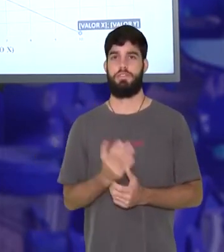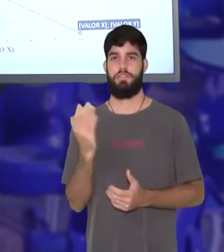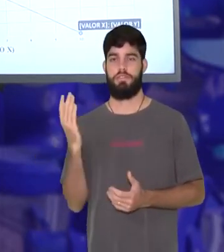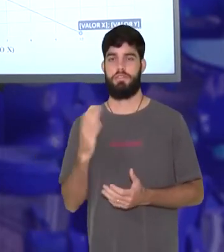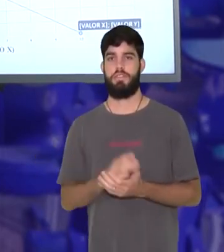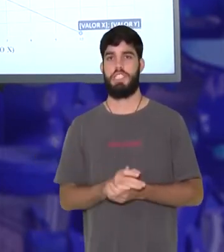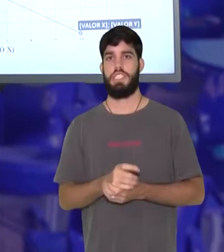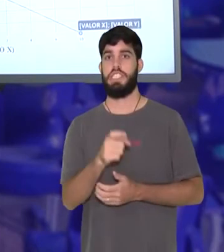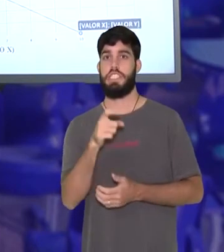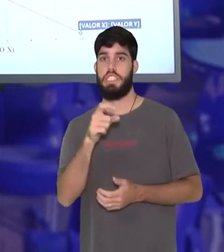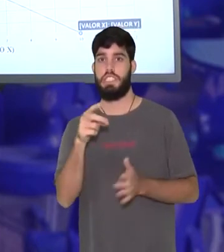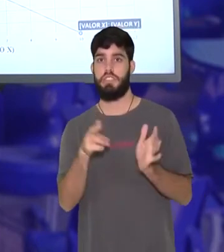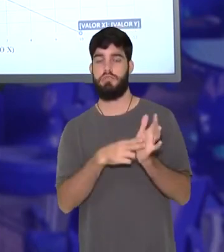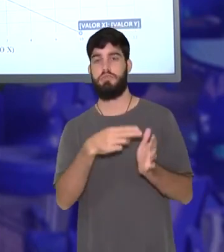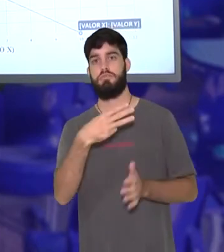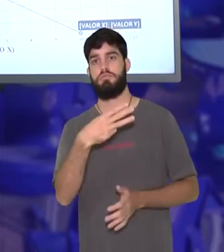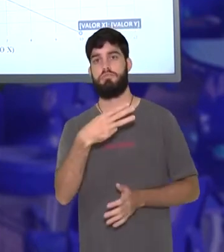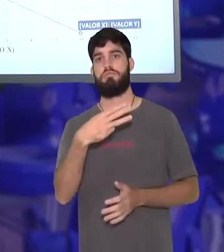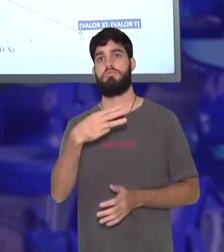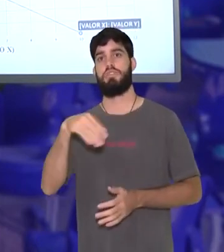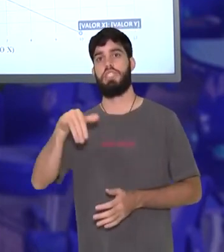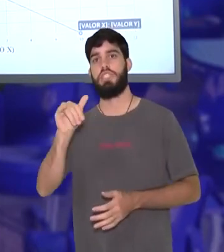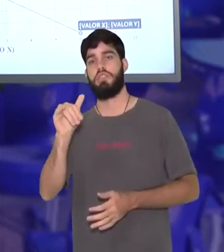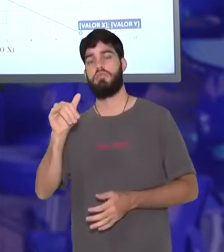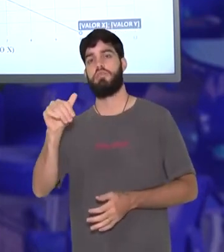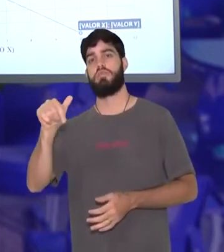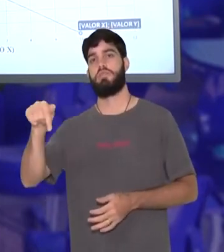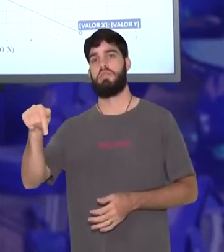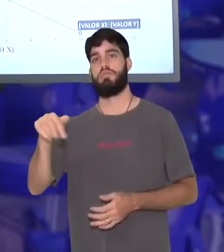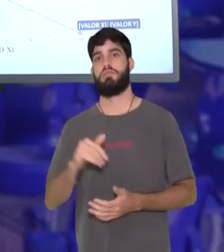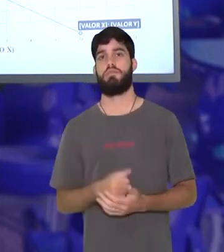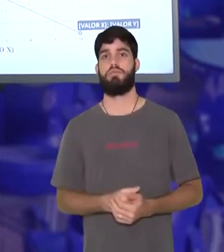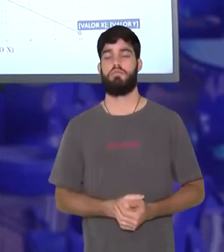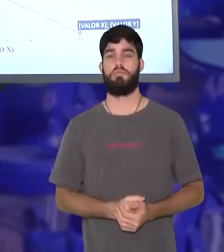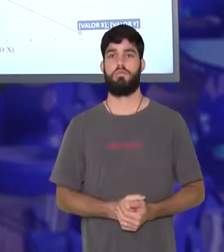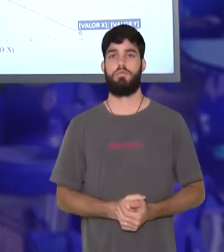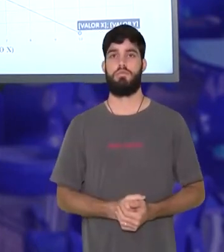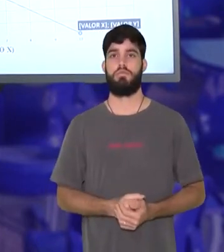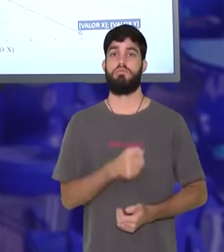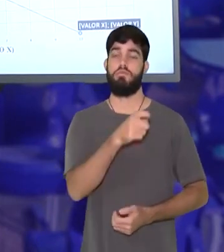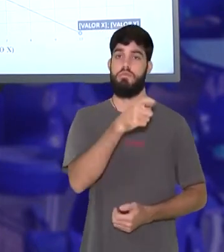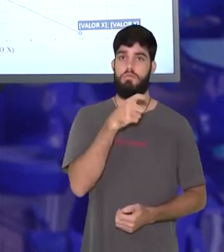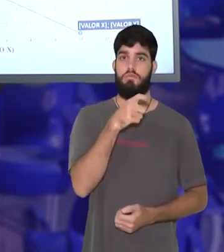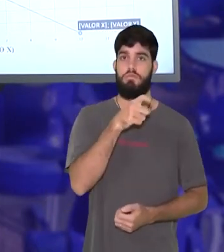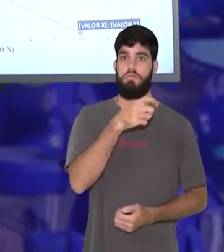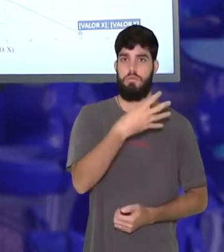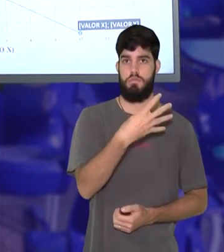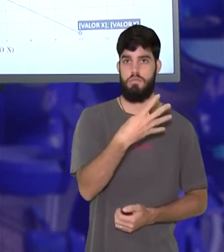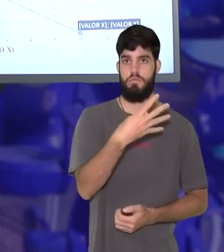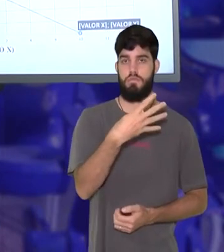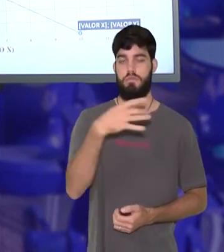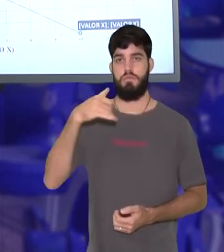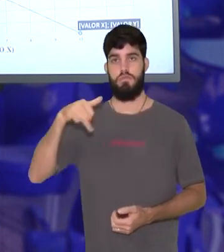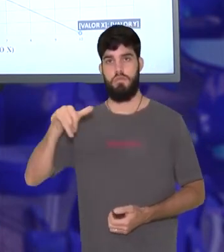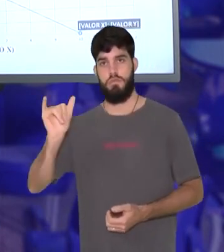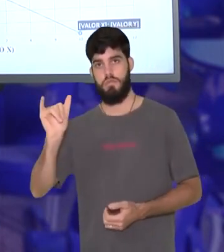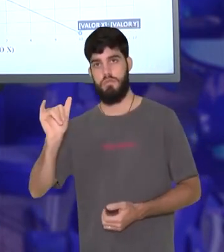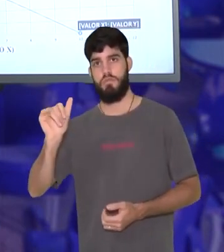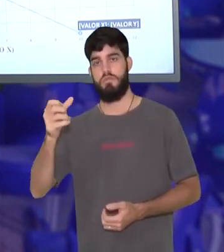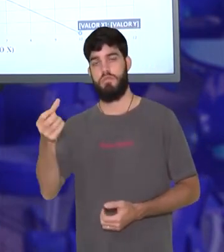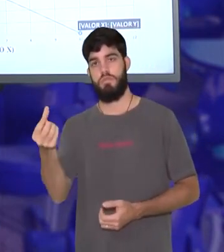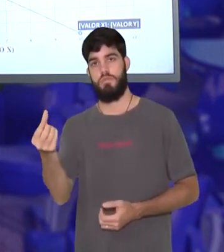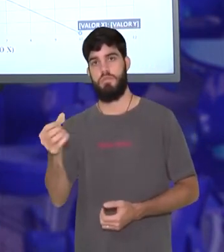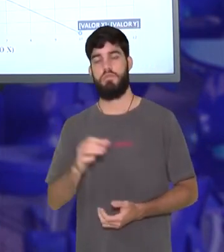a x = 3 e y = 7x = 4y